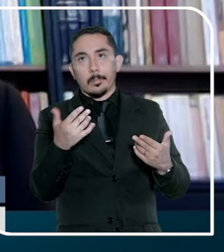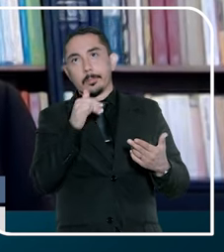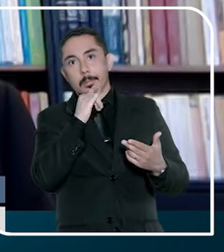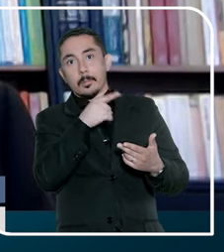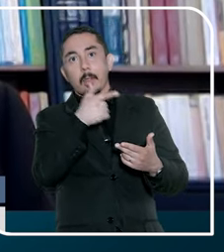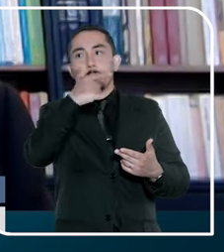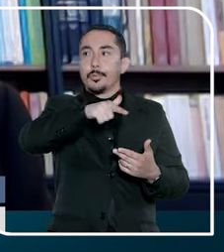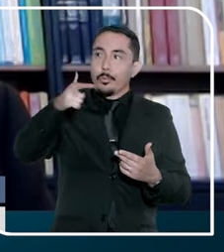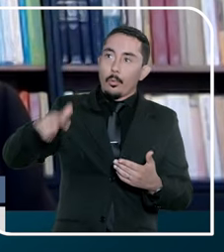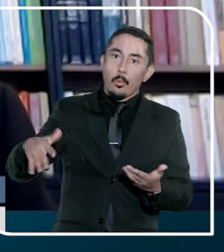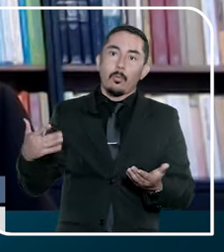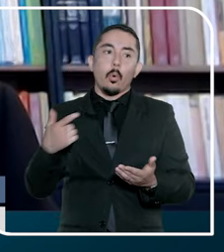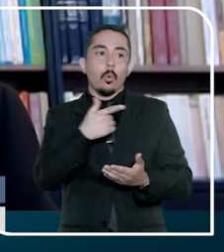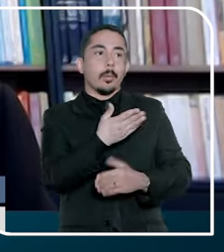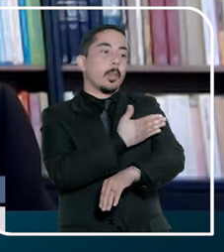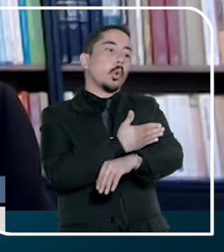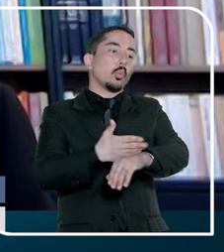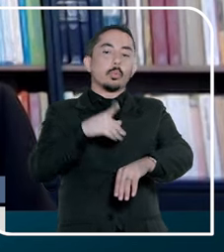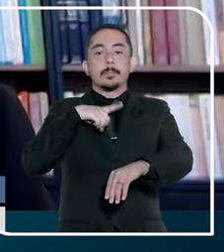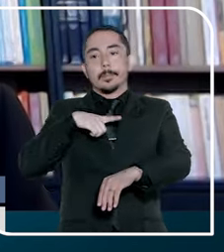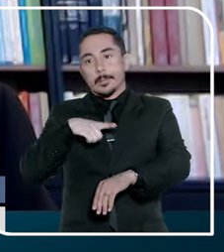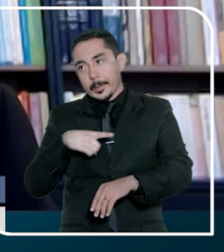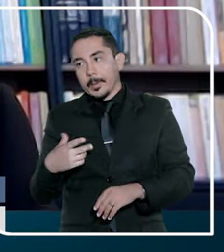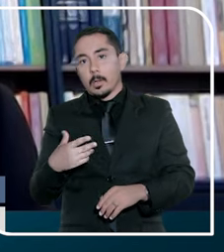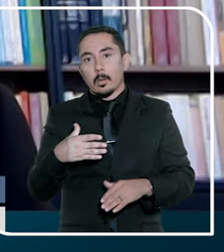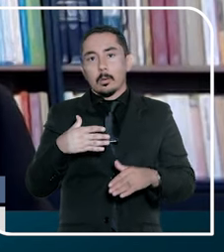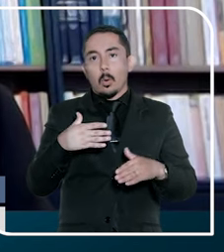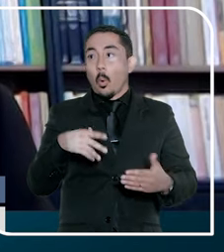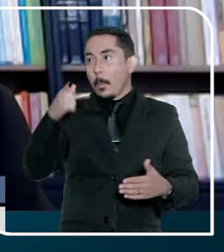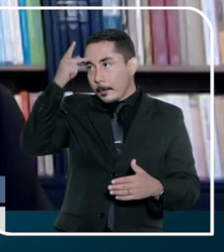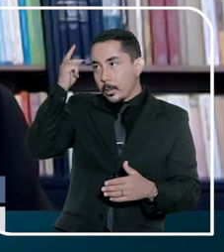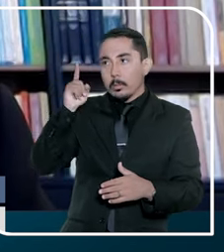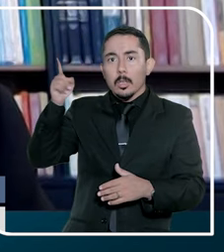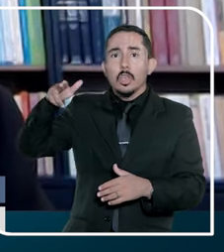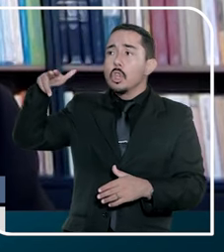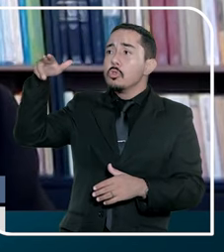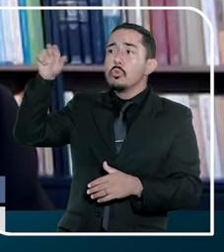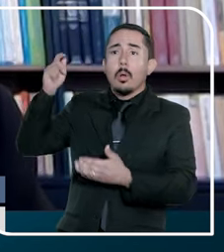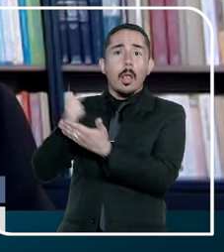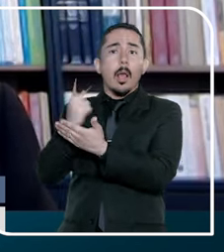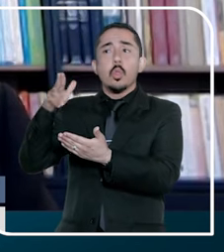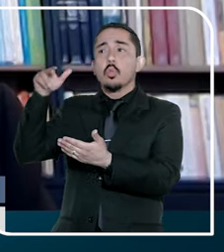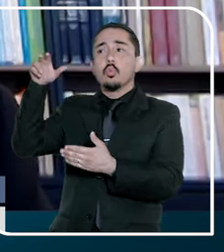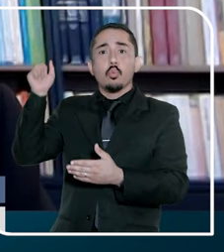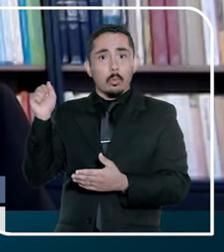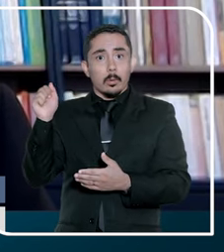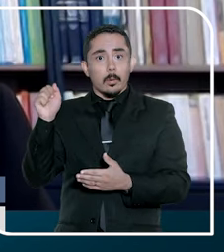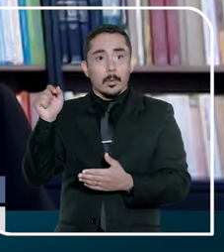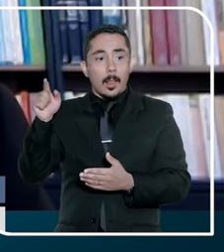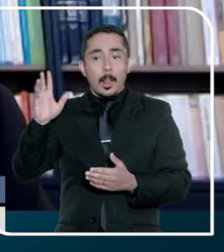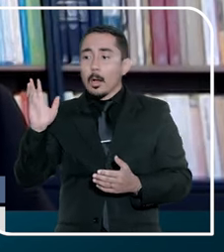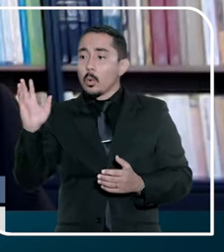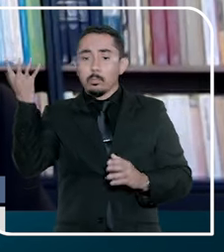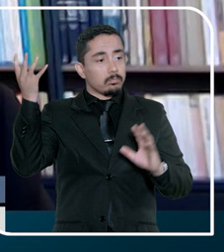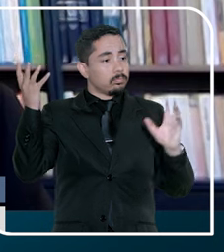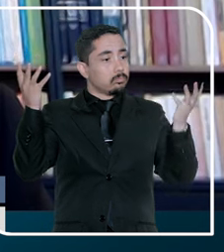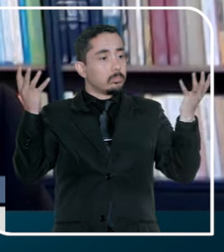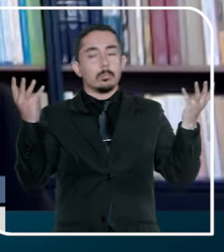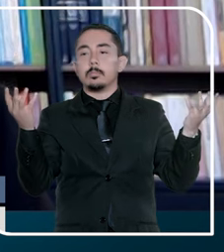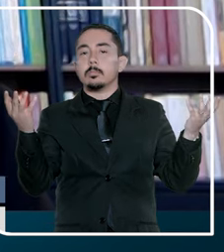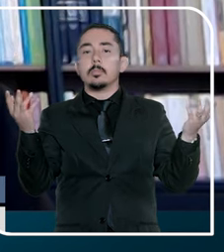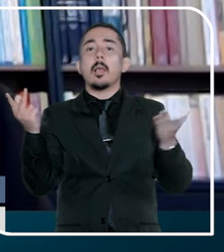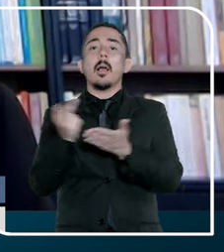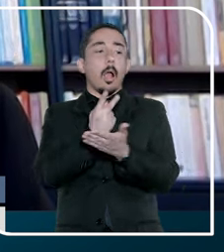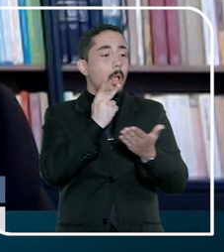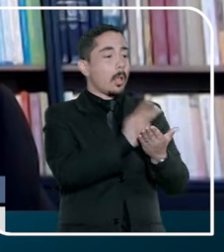e praticar um fato e uma outra pessoa não tem nenhum antecedente que não tem nenhum histórico praticar o mesmo fato esses dois fatos são iguais